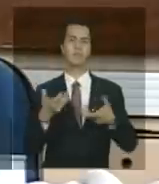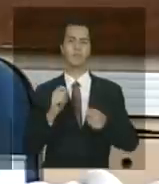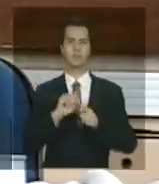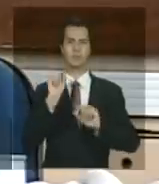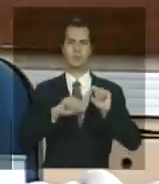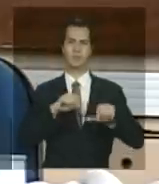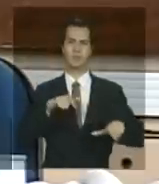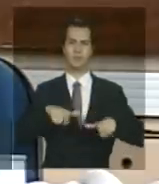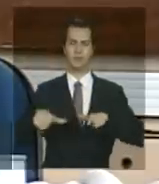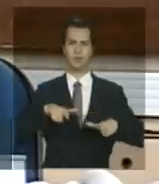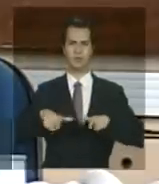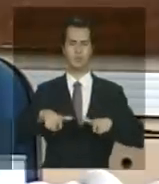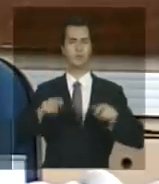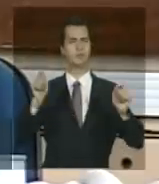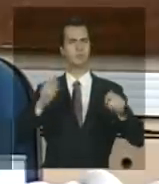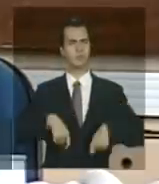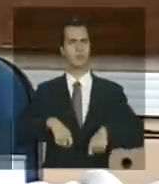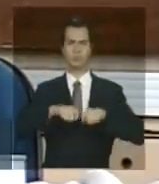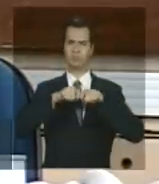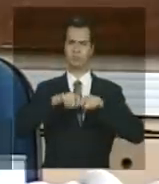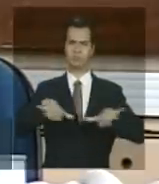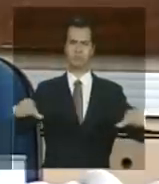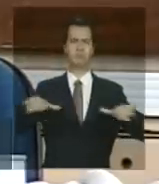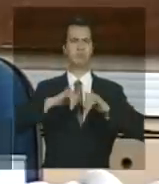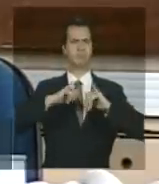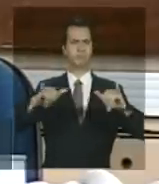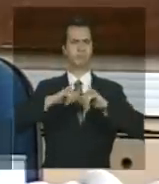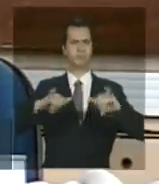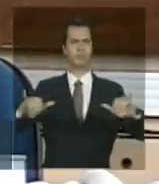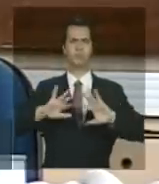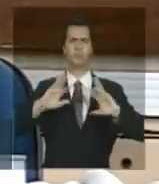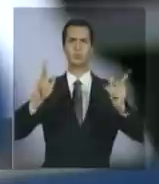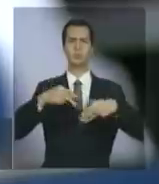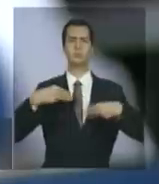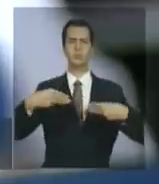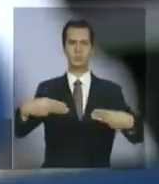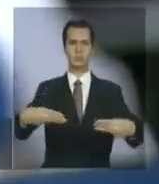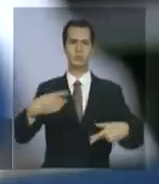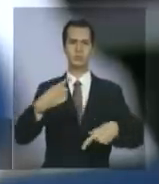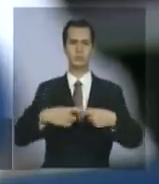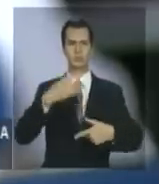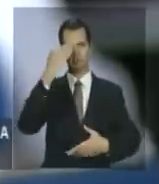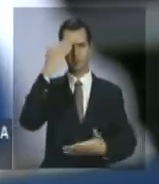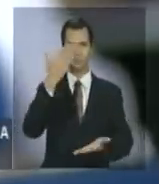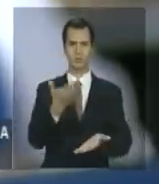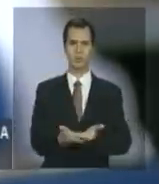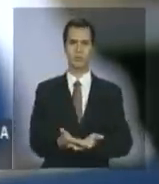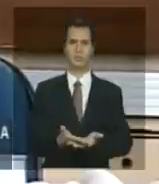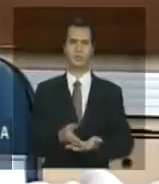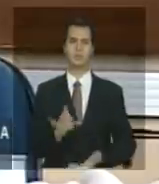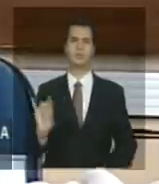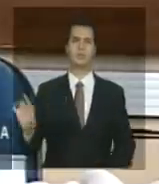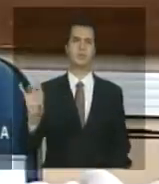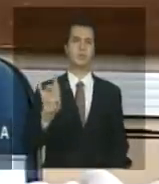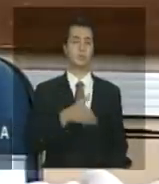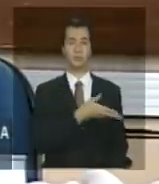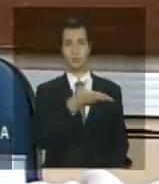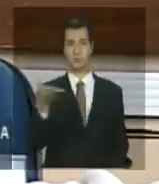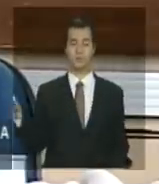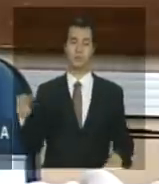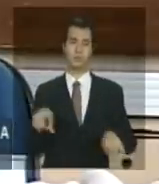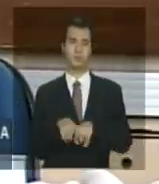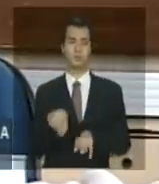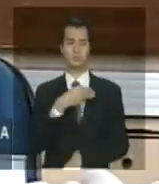esse trabalho para o conjunto dos ministérios, porque tenho certeza que cada um de vocês que está aqui, cada um dos